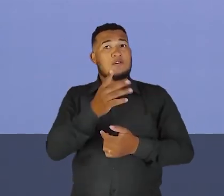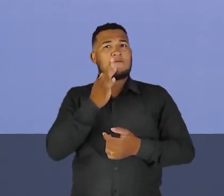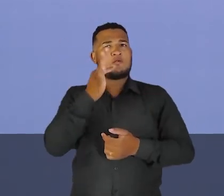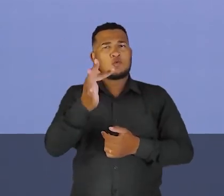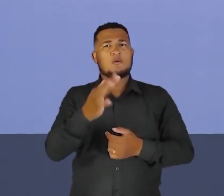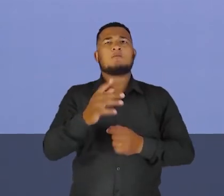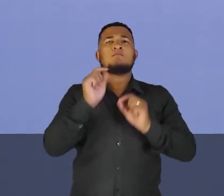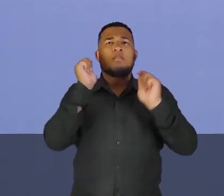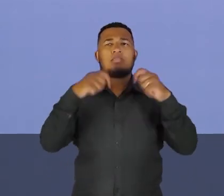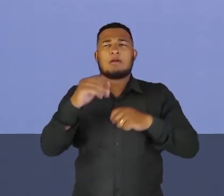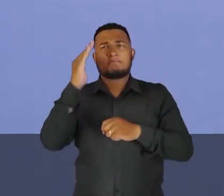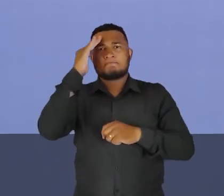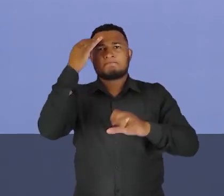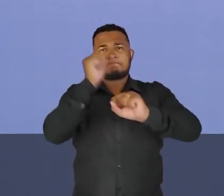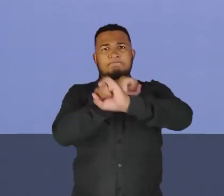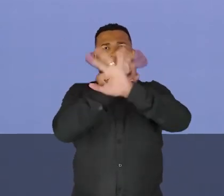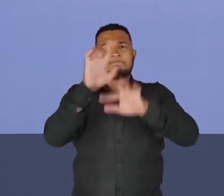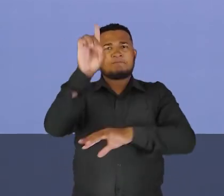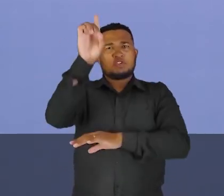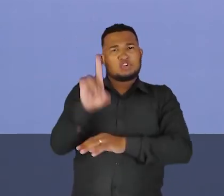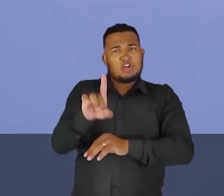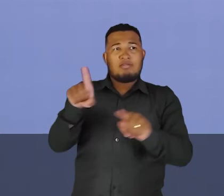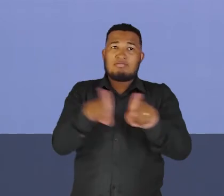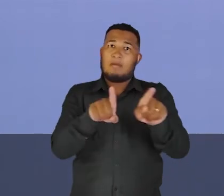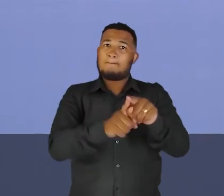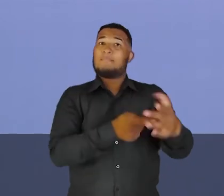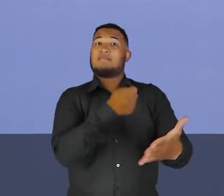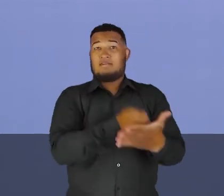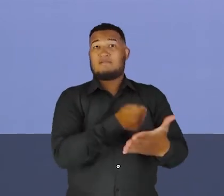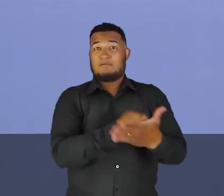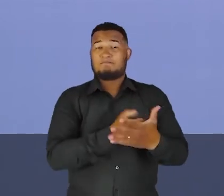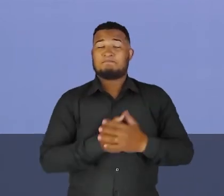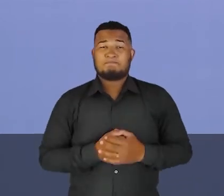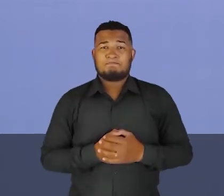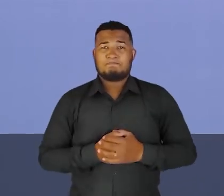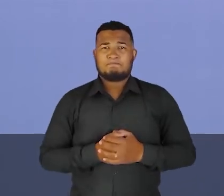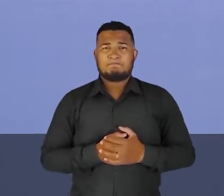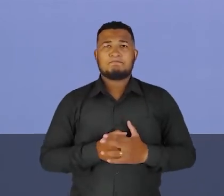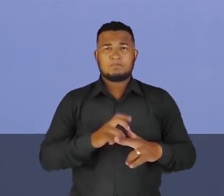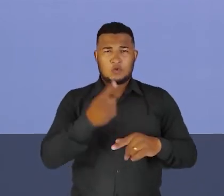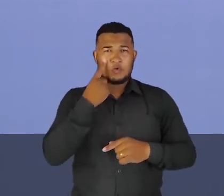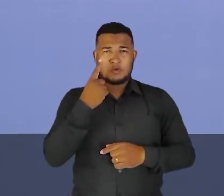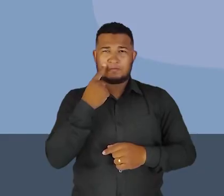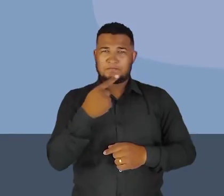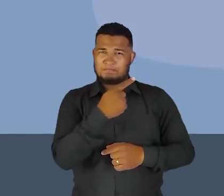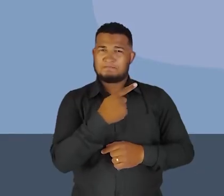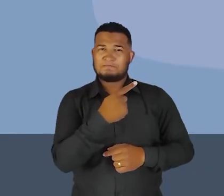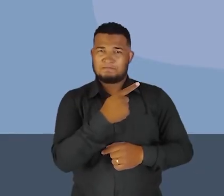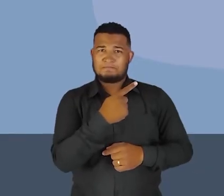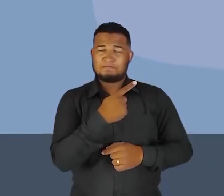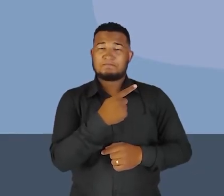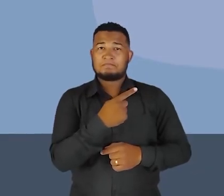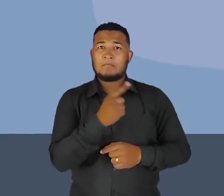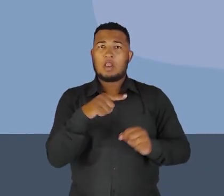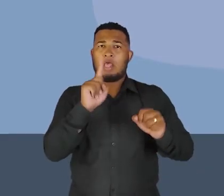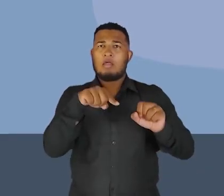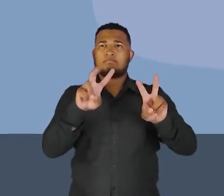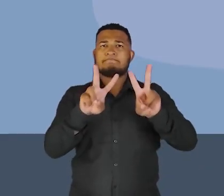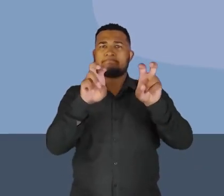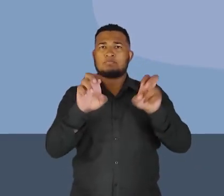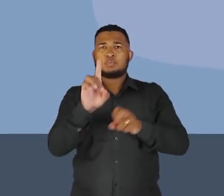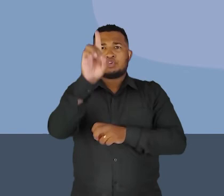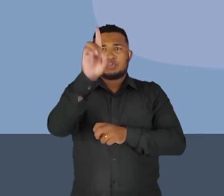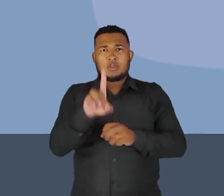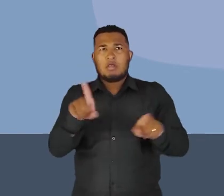dos seus direitos e deveres, tá? Então, pessoal, vamos olhar para a telinha ali, né? Essa questão de